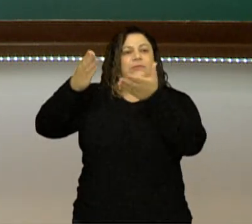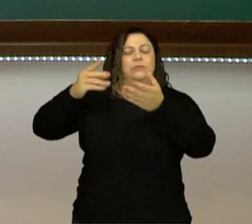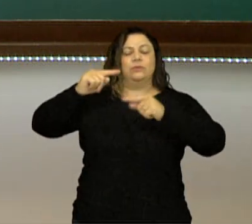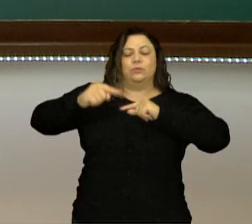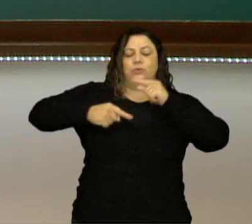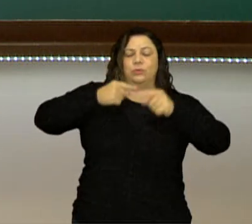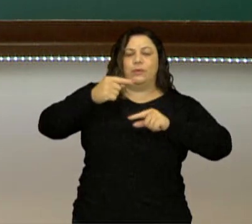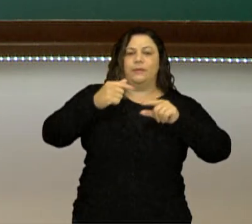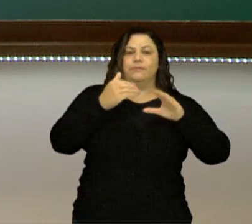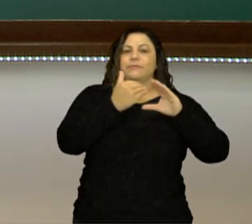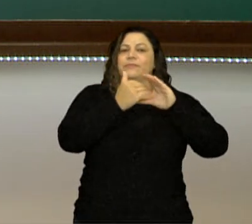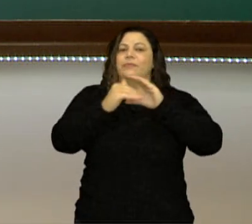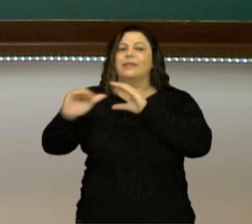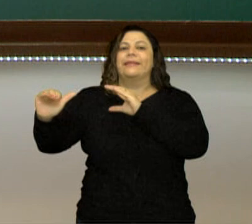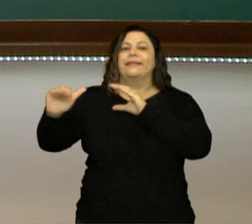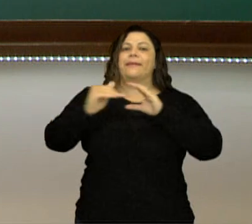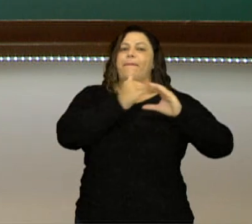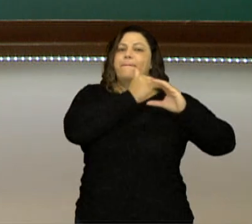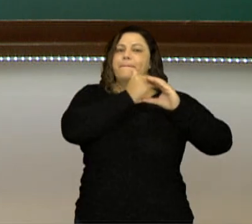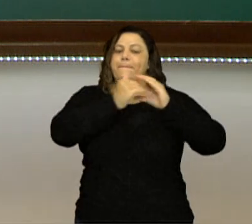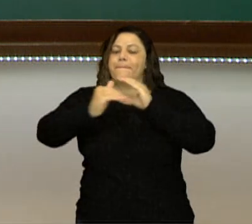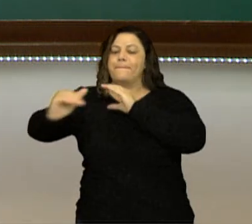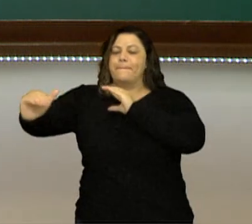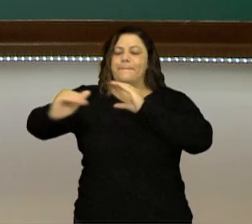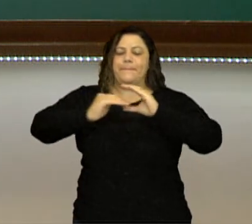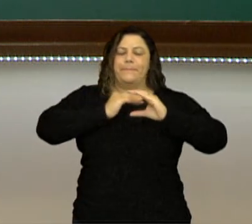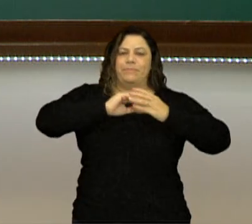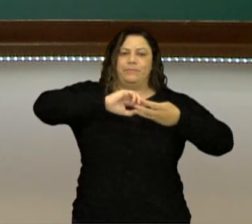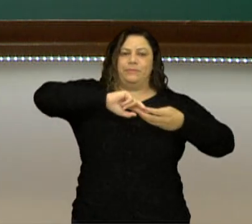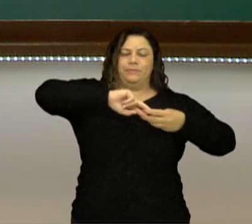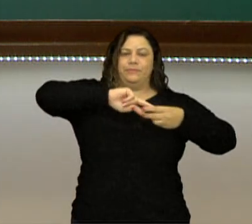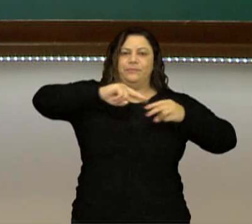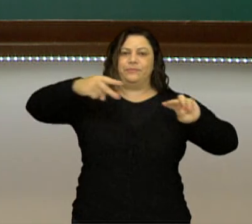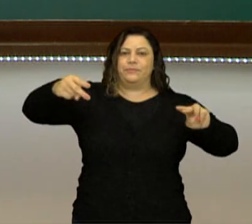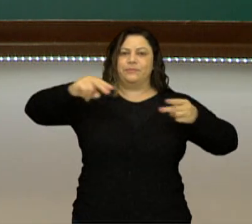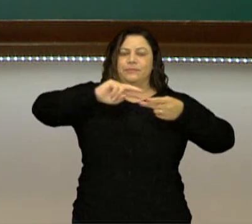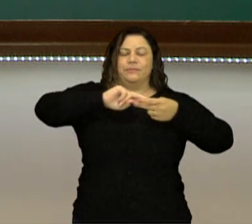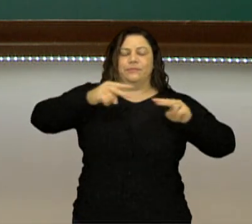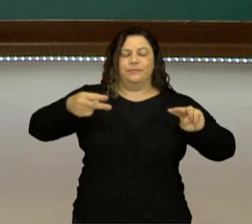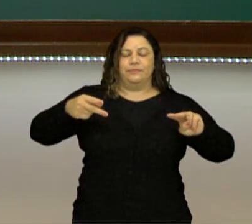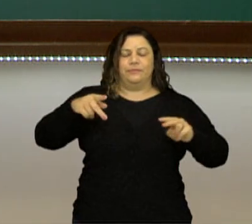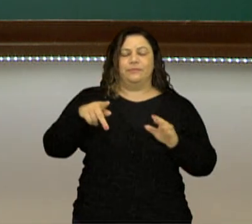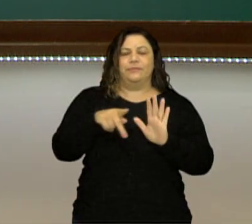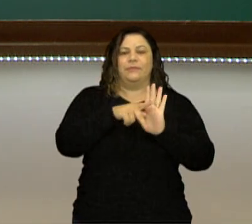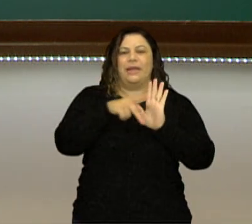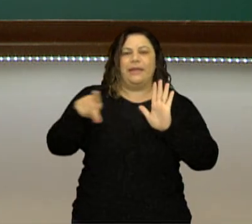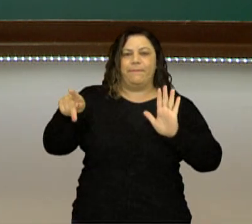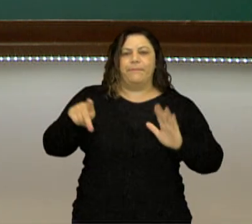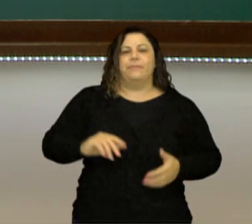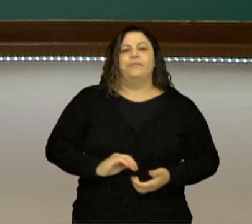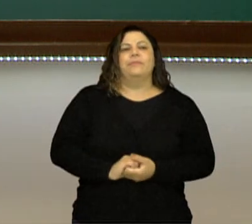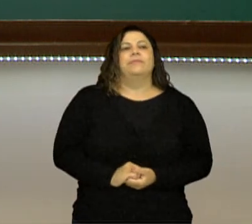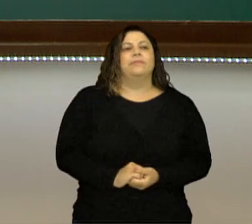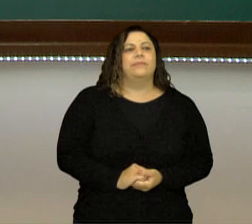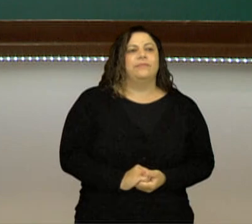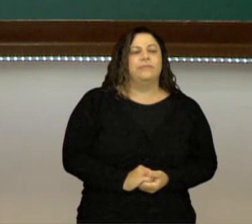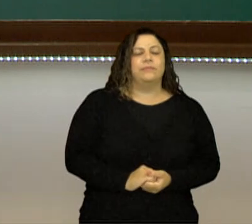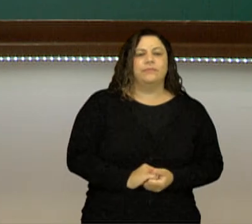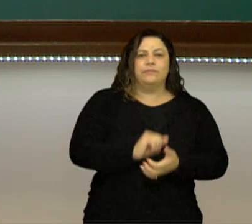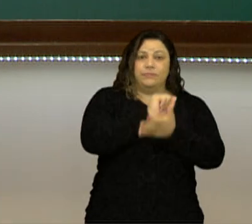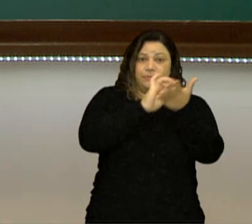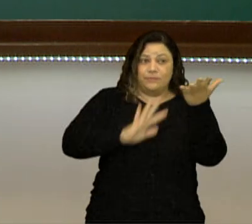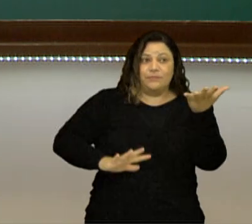ali pelo ribossômico, fazendo ali a tradução em proteína. Então vamos à atividade, gente. O